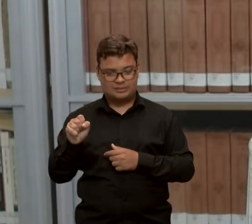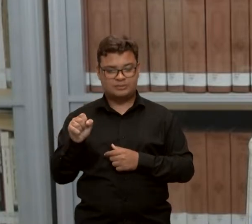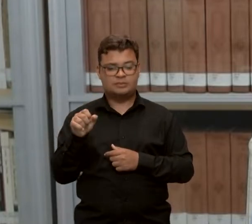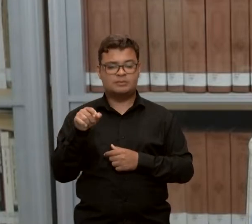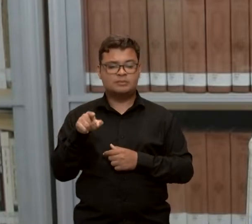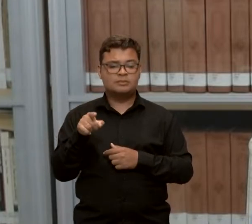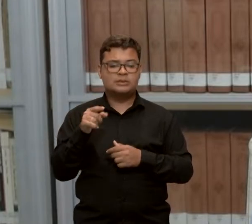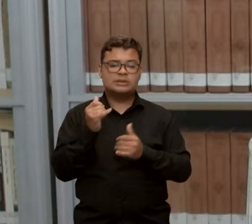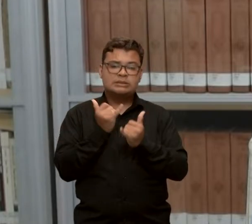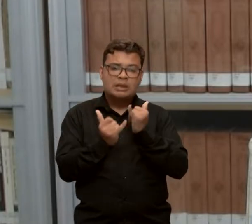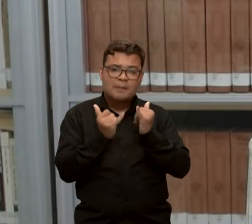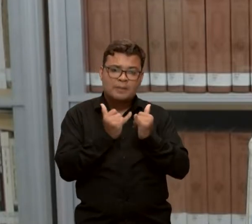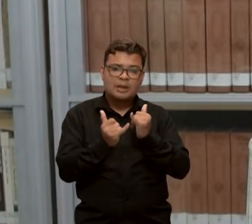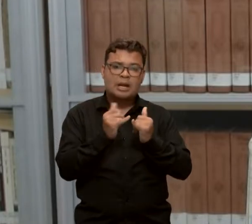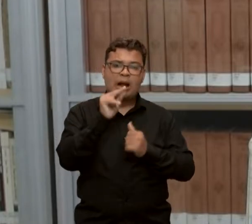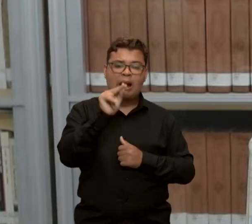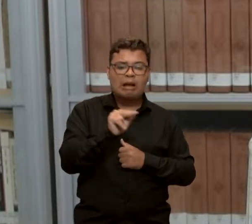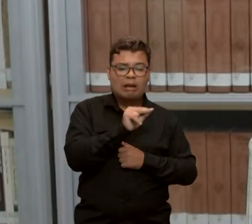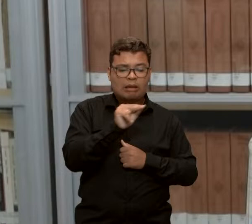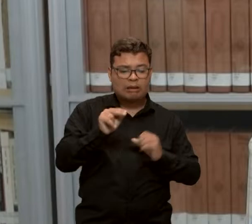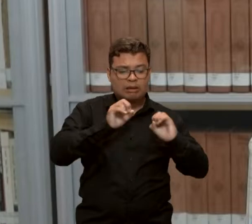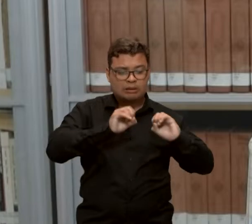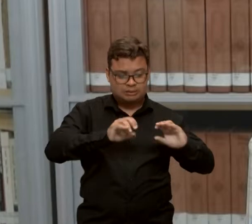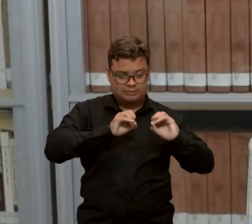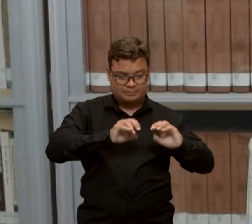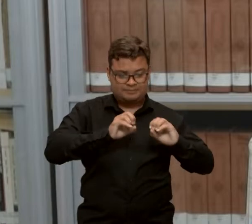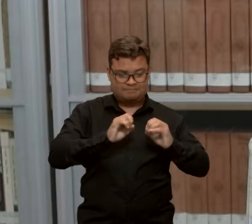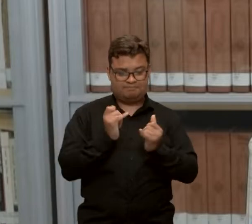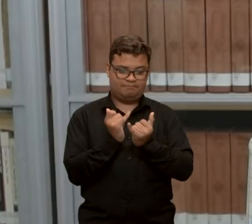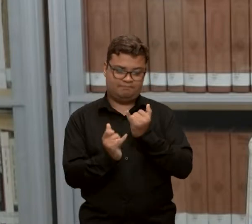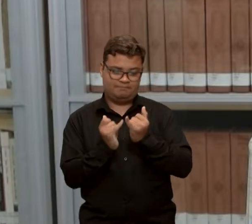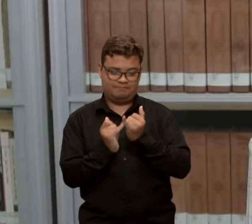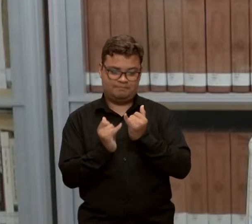de catequese. Não é bem um trabalho de catequese,